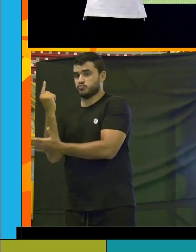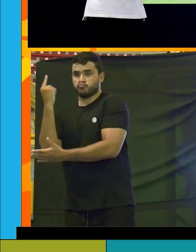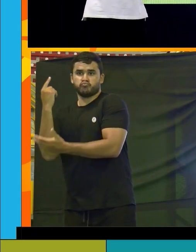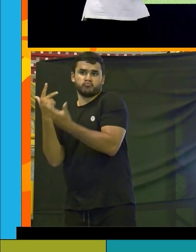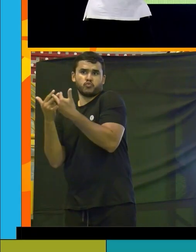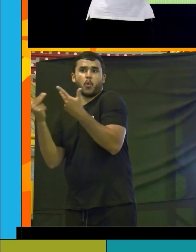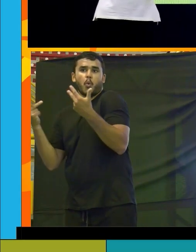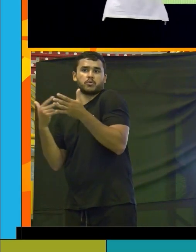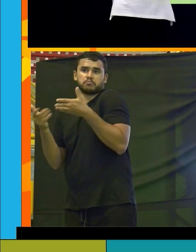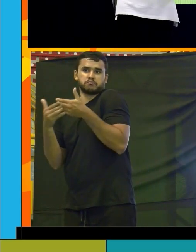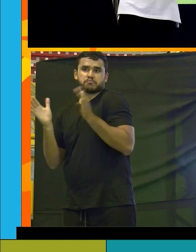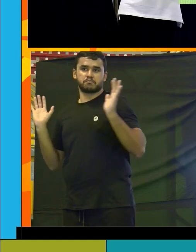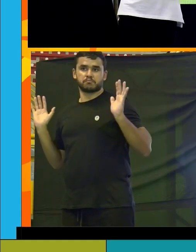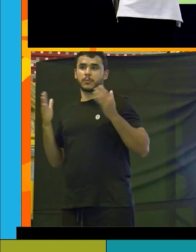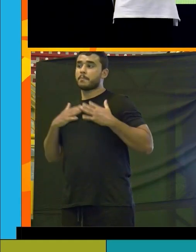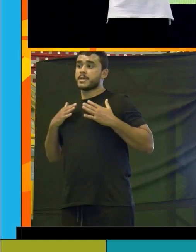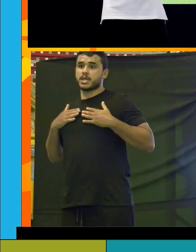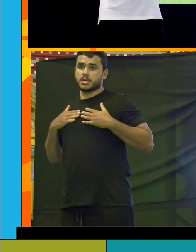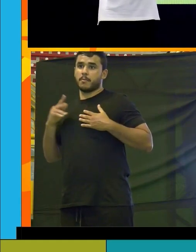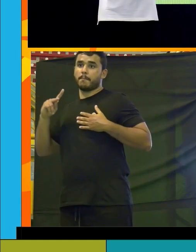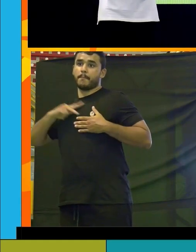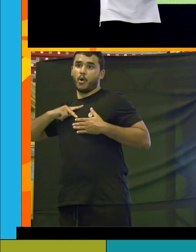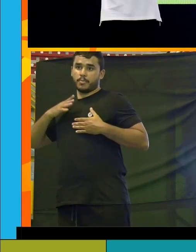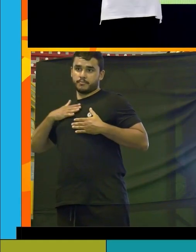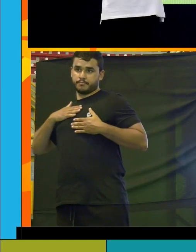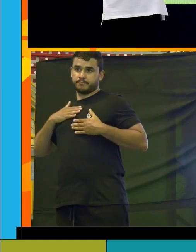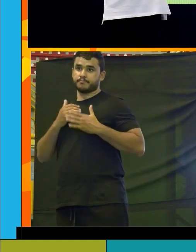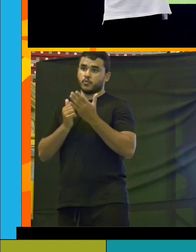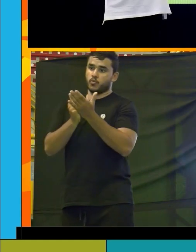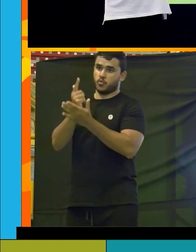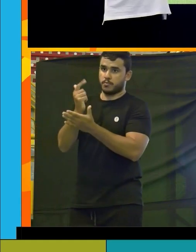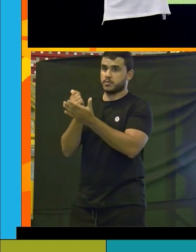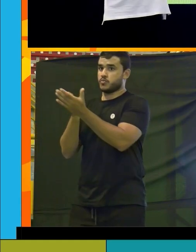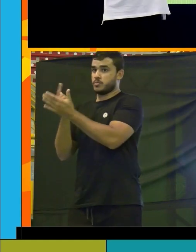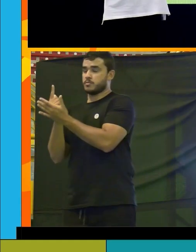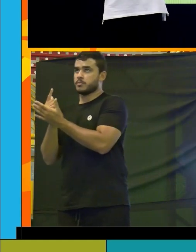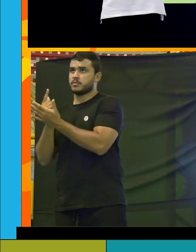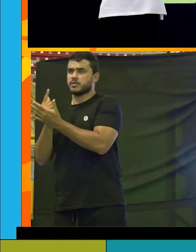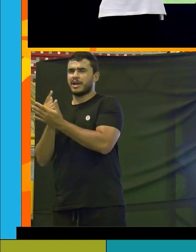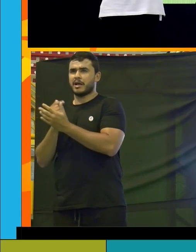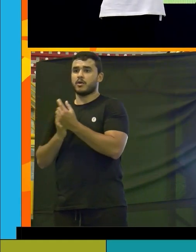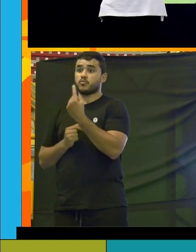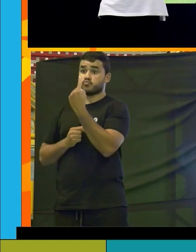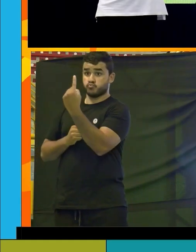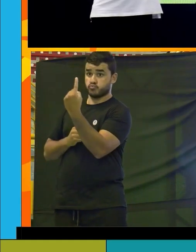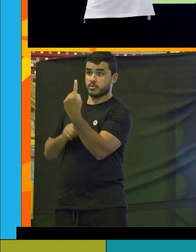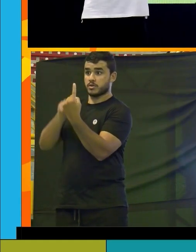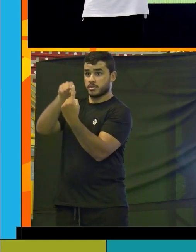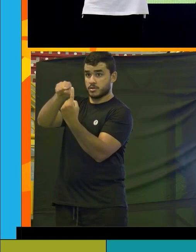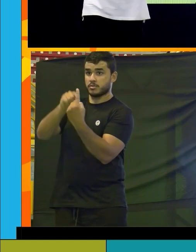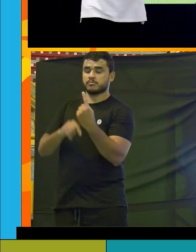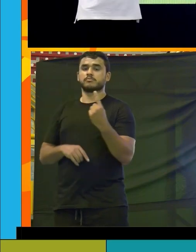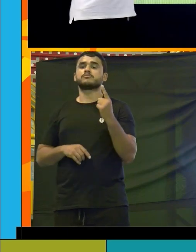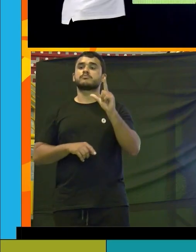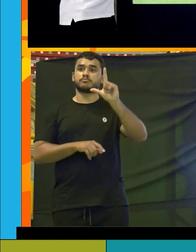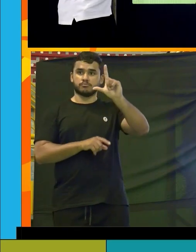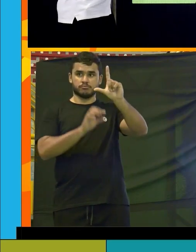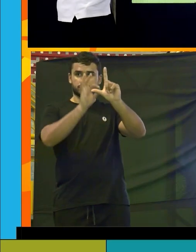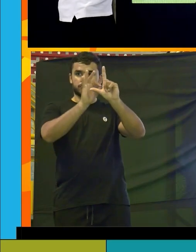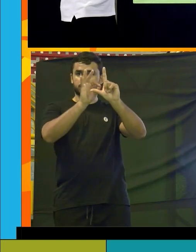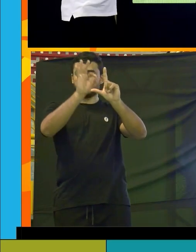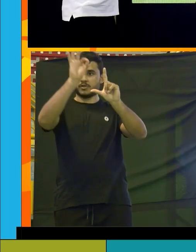Então, supostamente, eu teria que fazer quantos gráficos? 2 gráficos. O primeiro gráfico para o bem